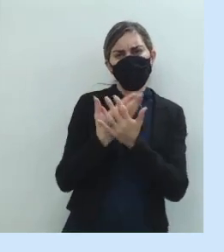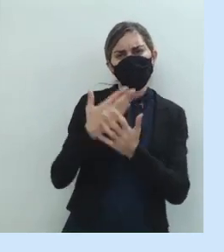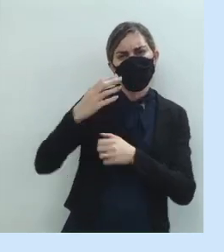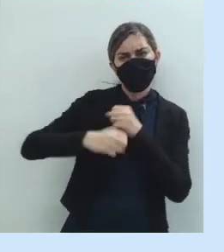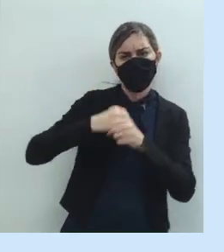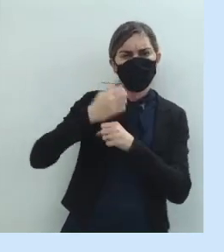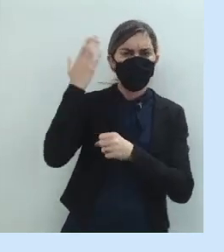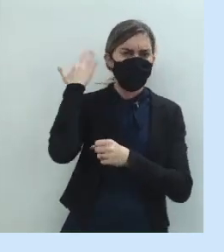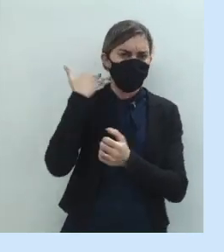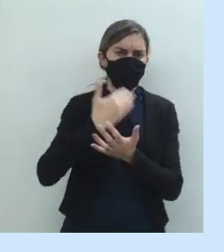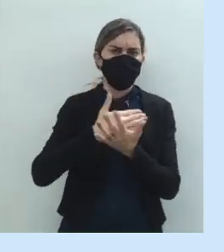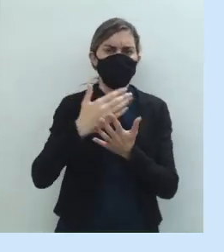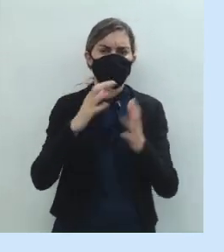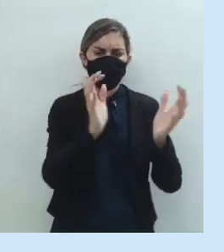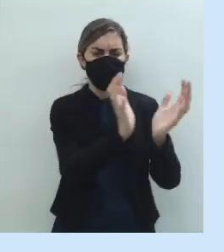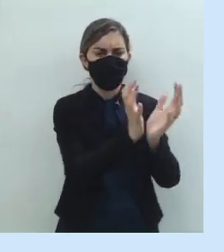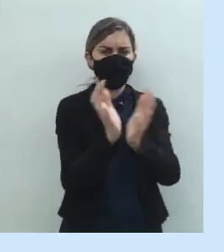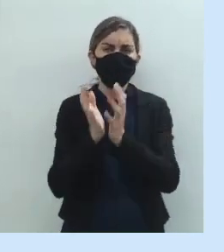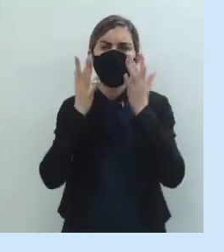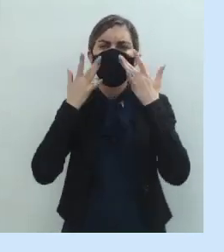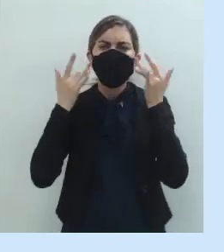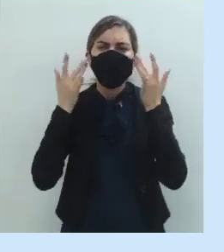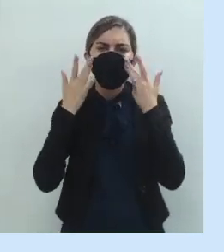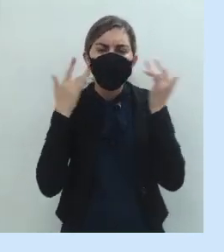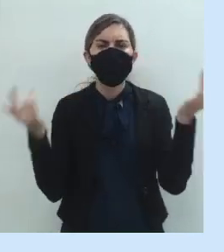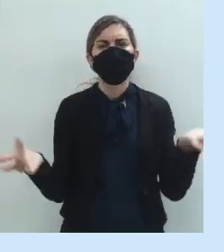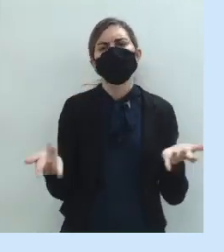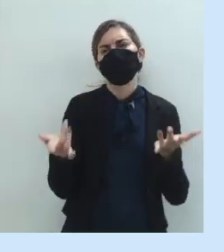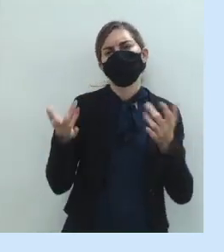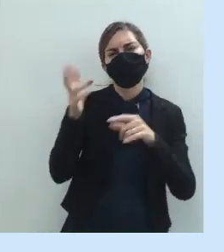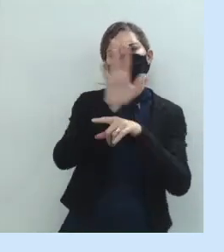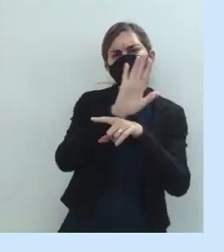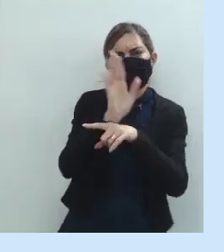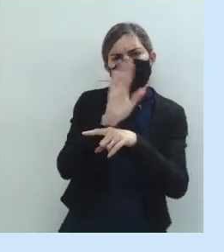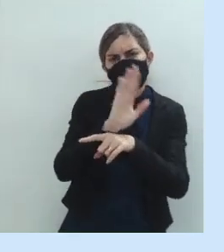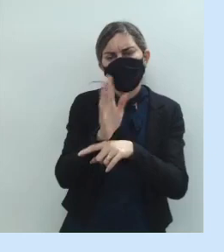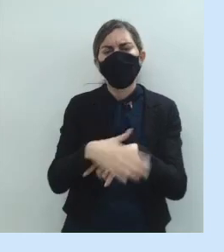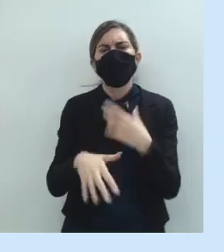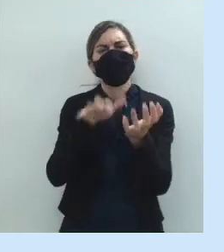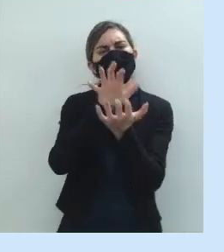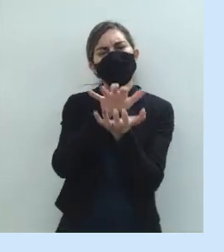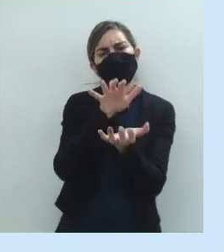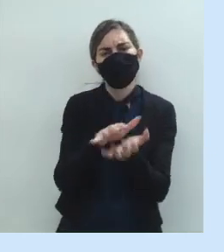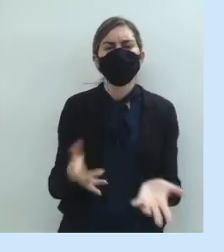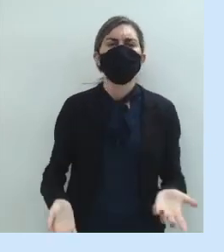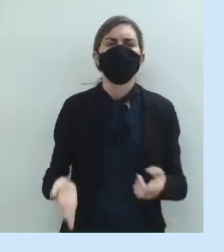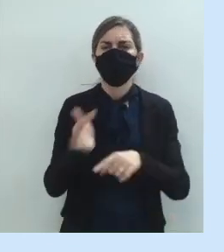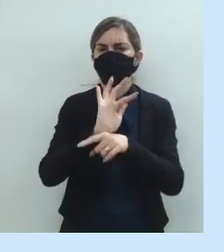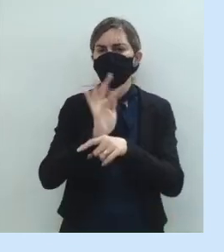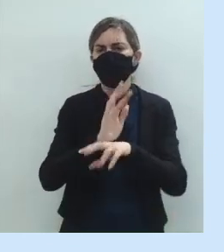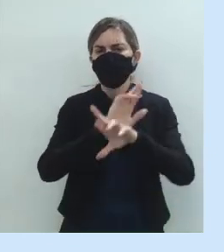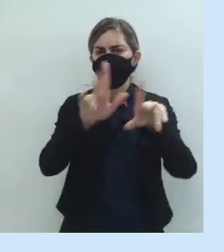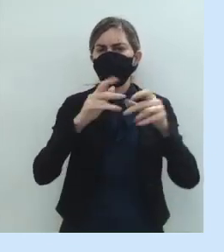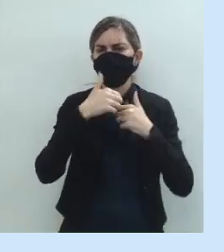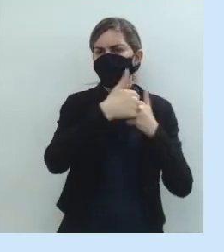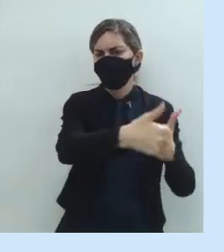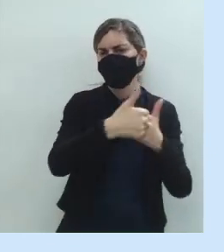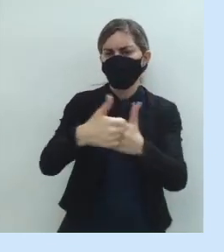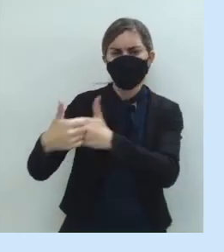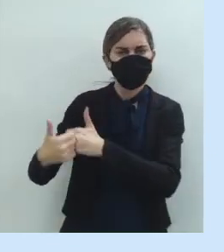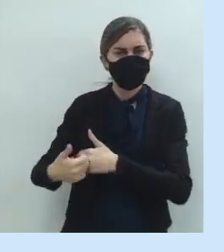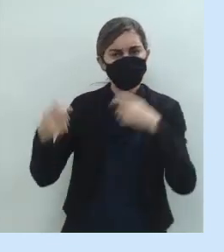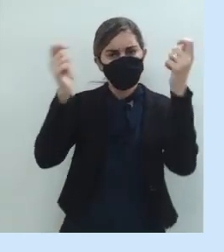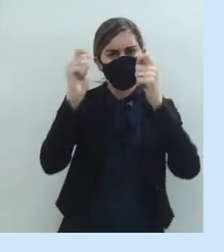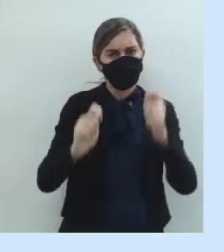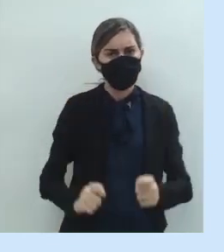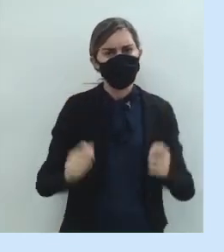começo desse ano, sobre grupos de teatro, sobre o cinema pernambucano. A gente já viu que em vários segmentos da arte e